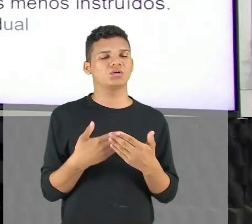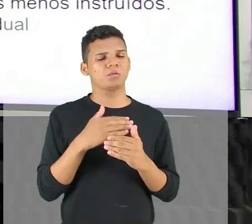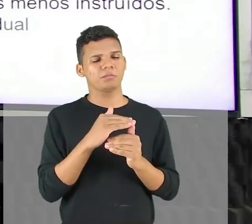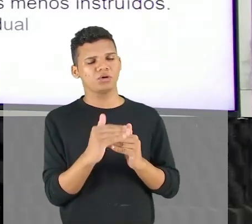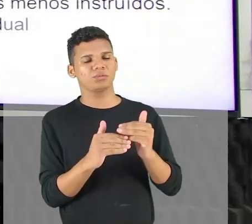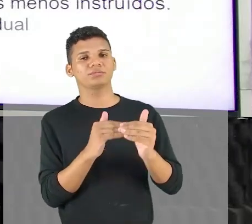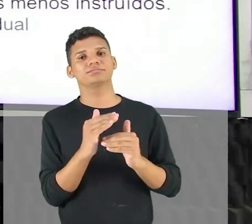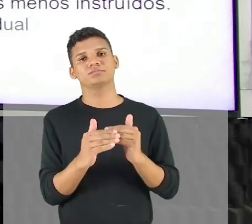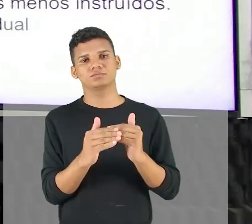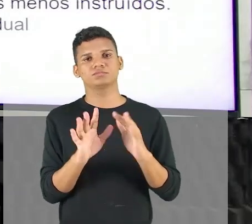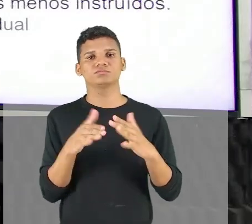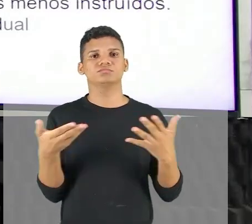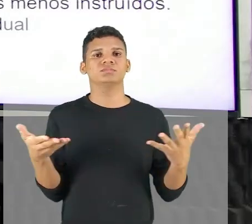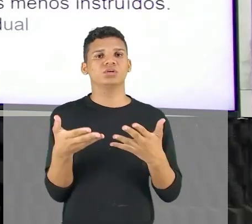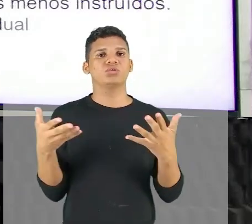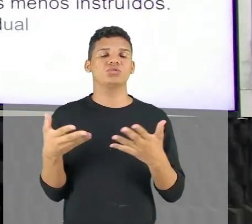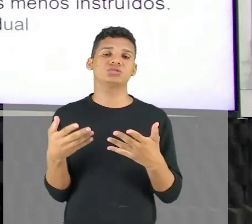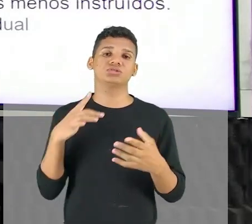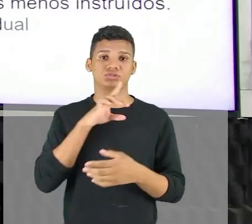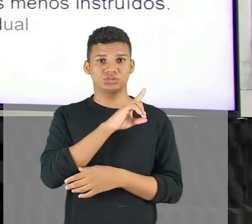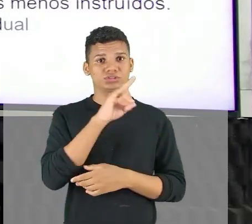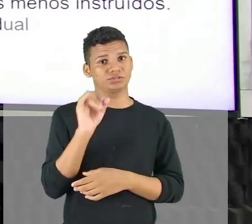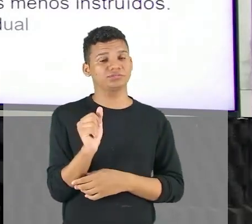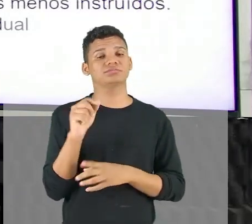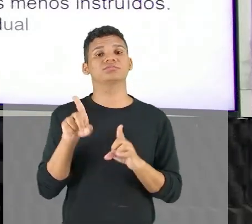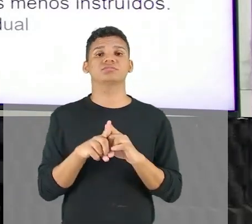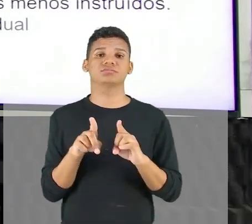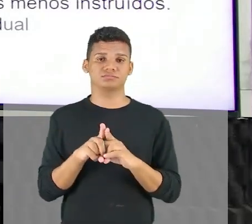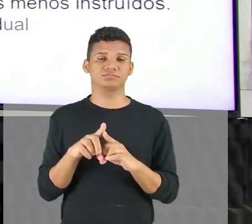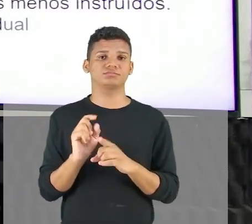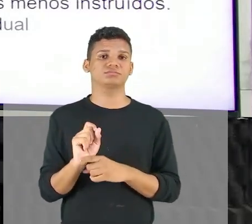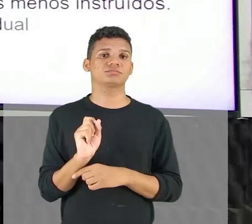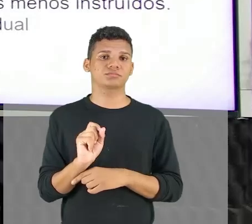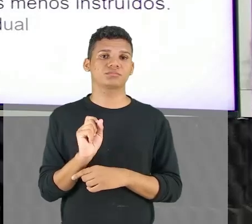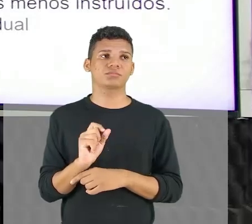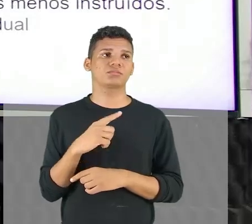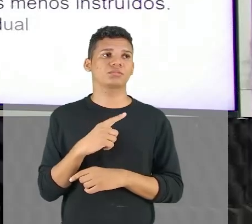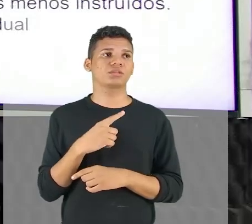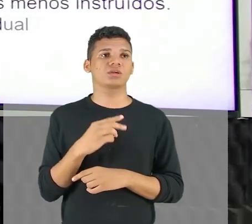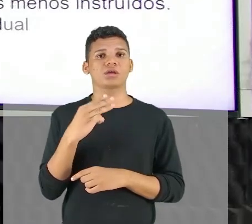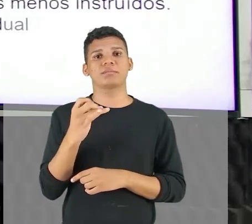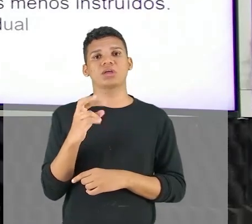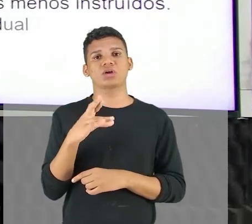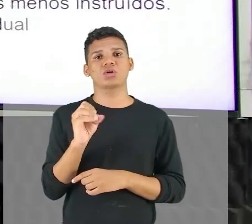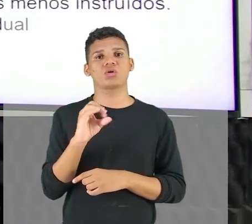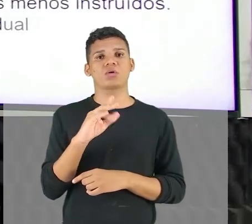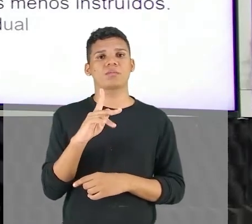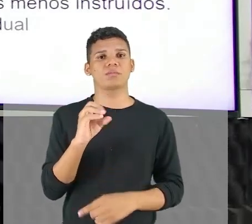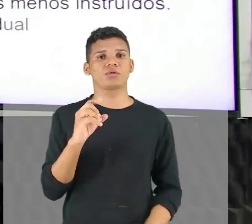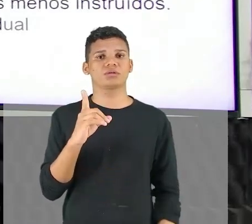reverberar até hoje, nos dias de hoje, que esses